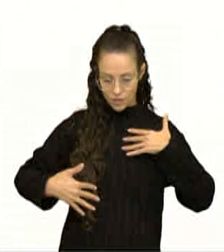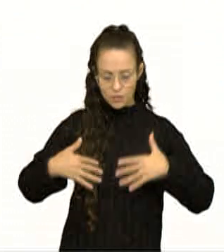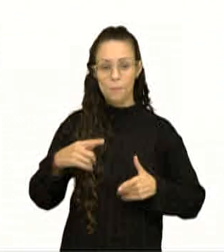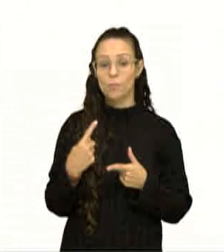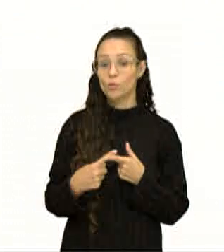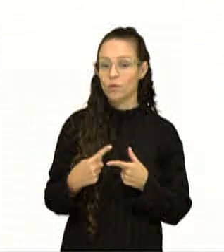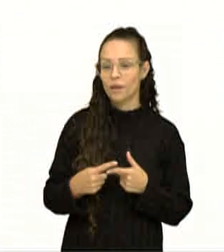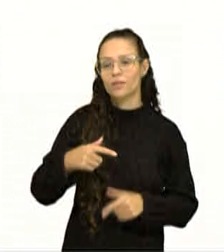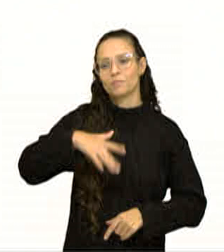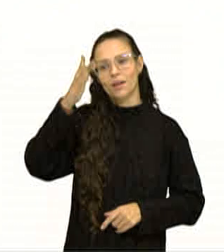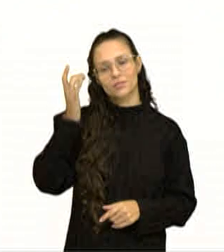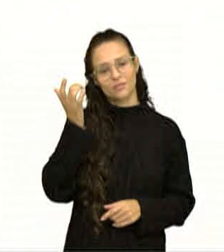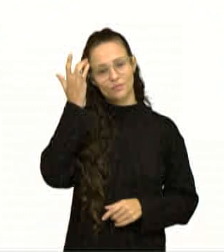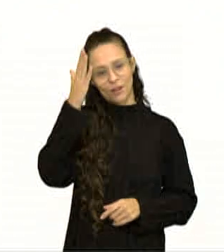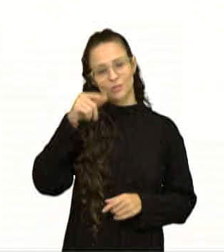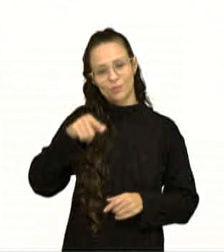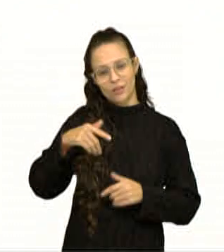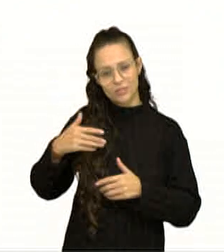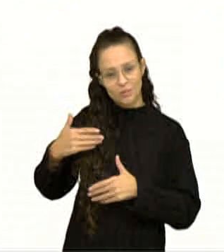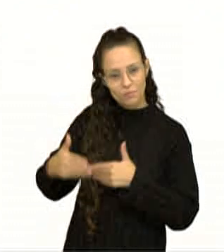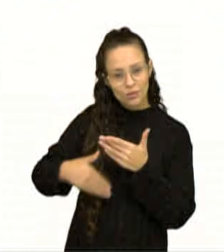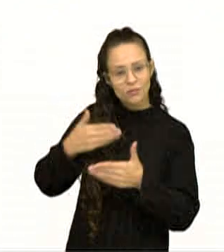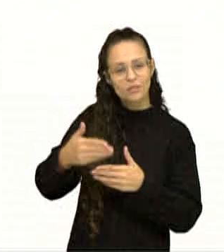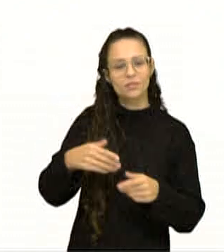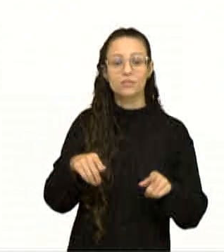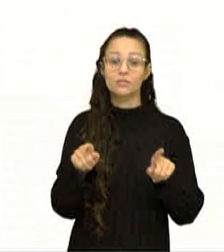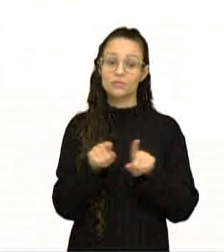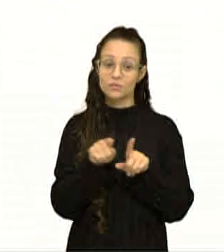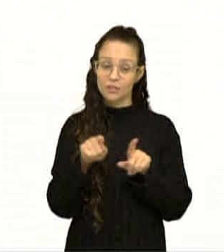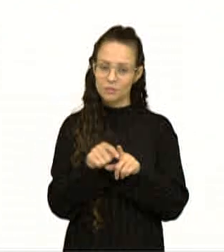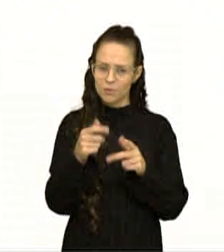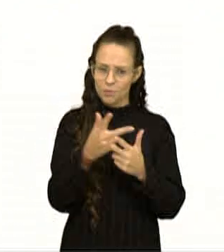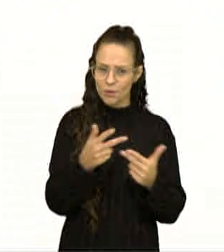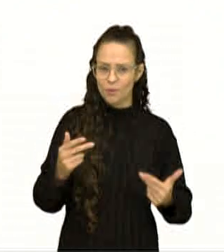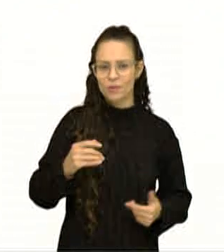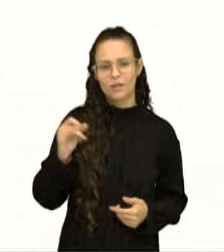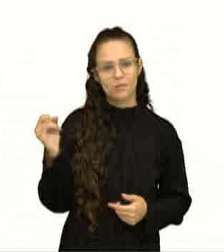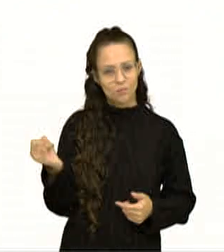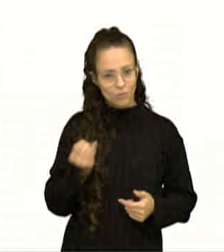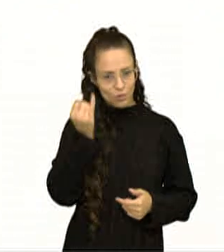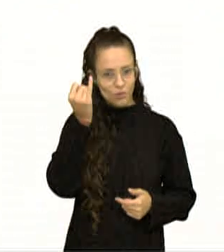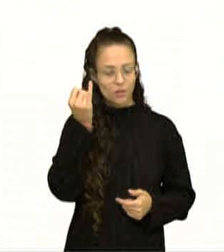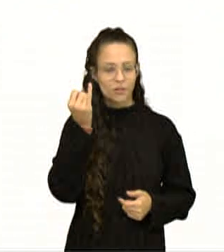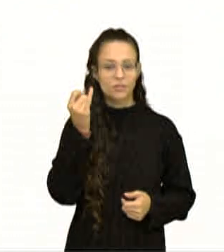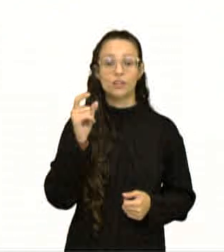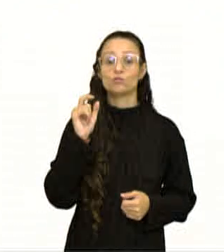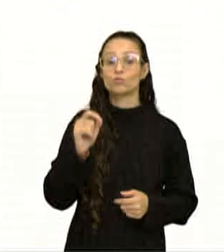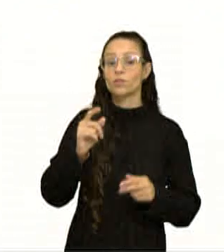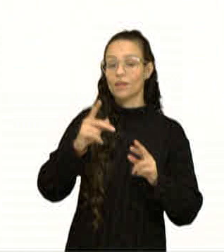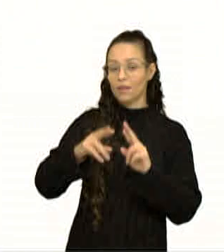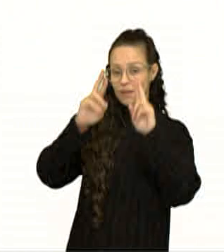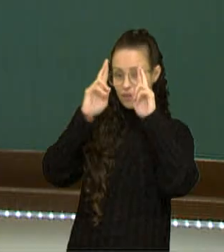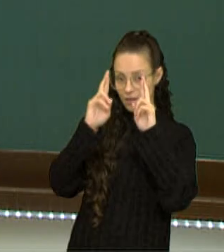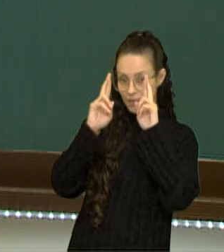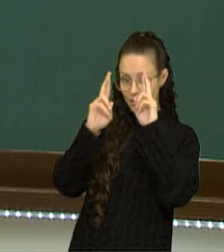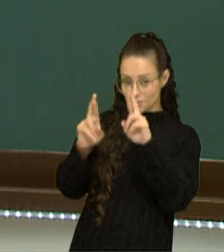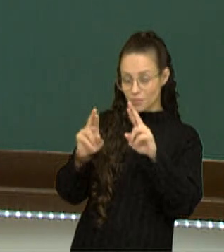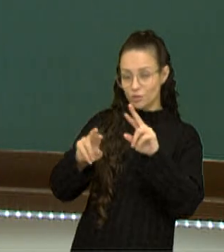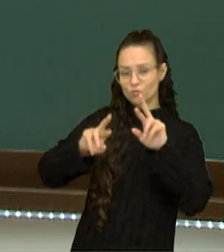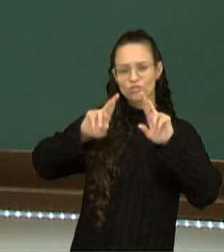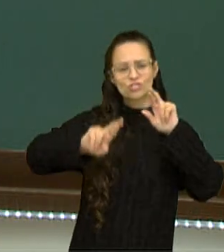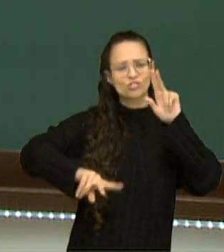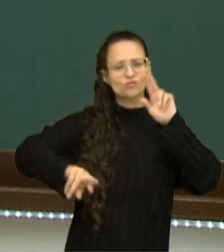mais fácil vai ser esse processo. E uma outra coisa muito importante, respeito às